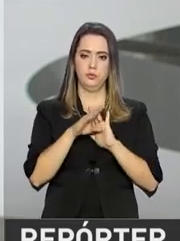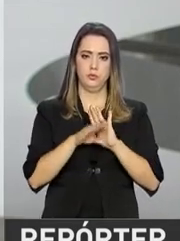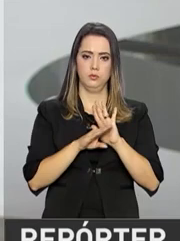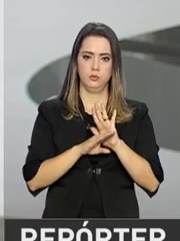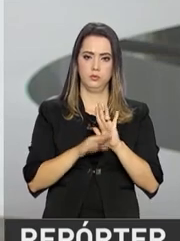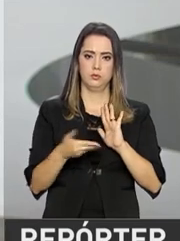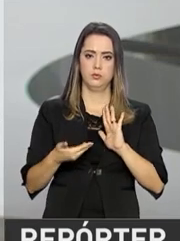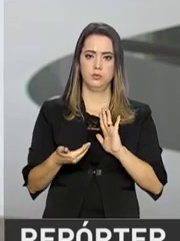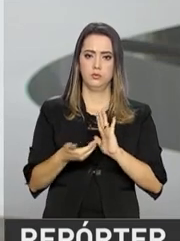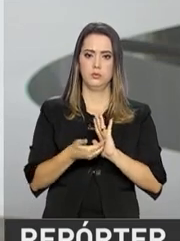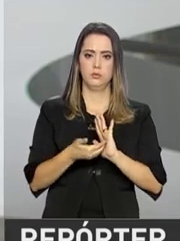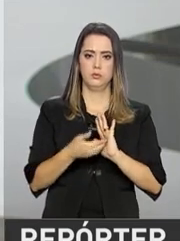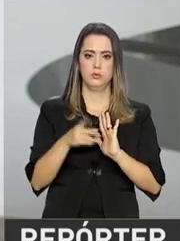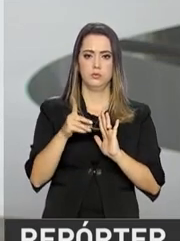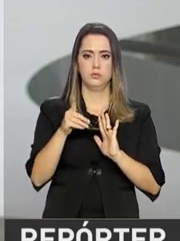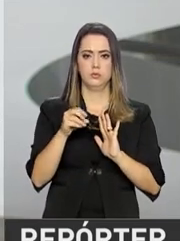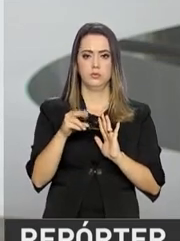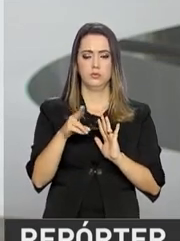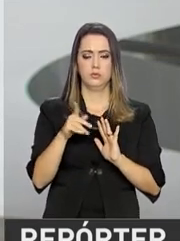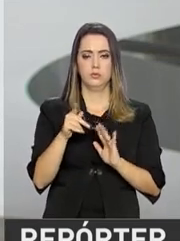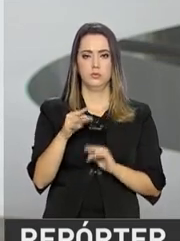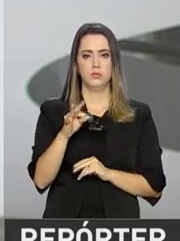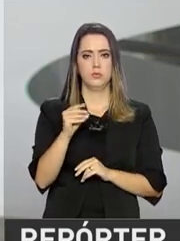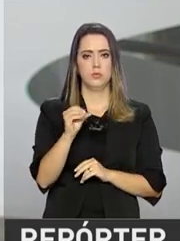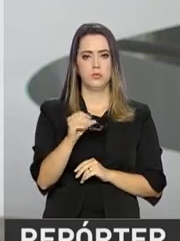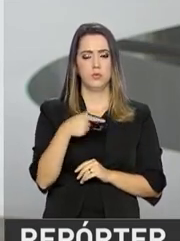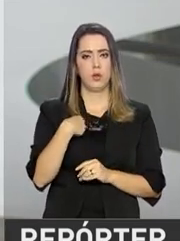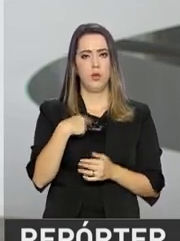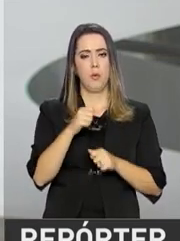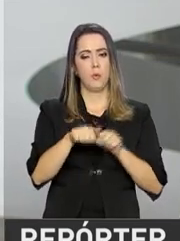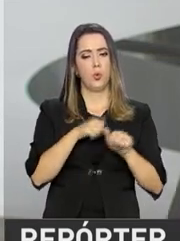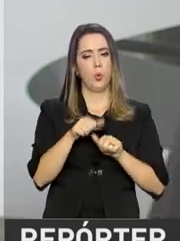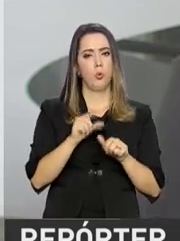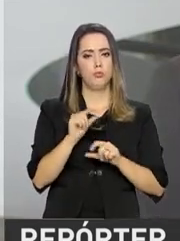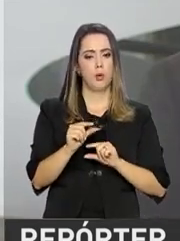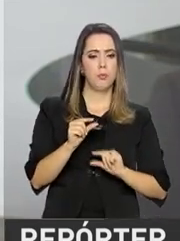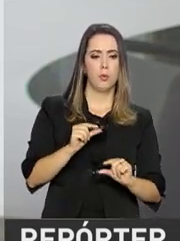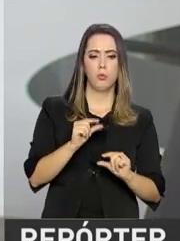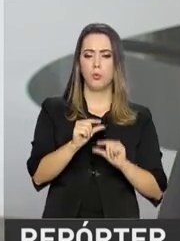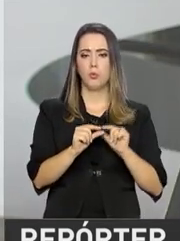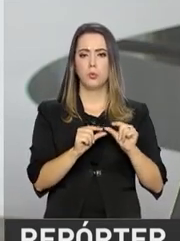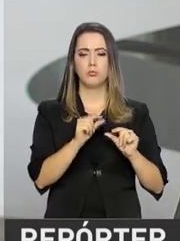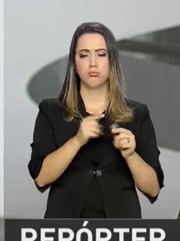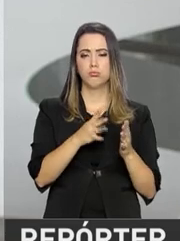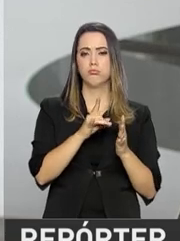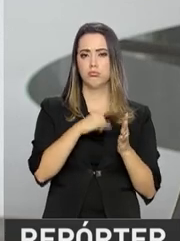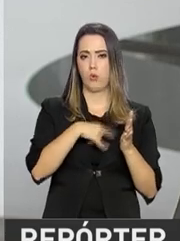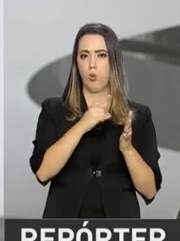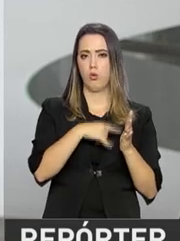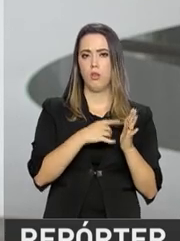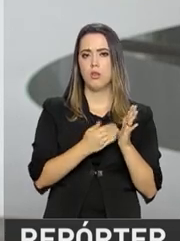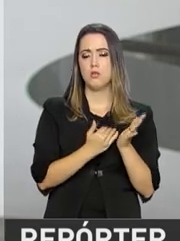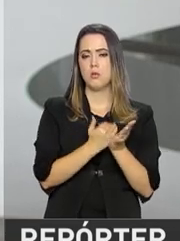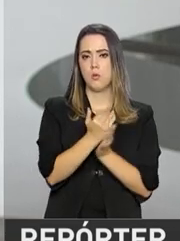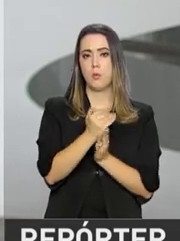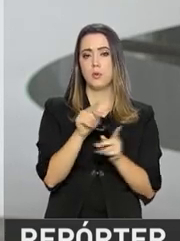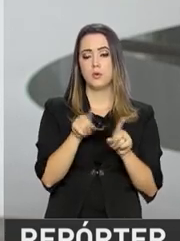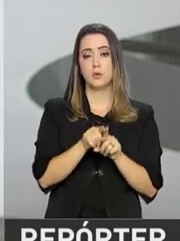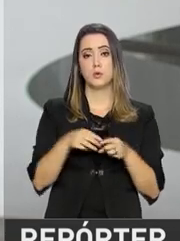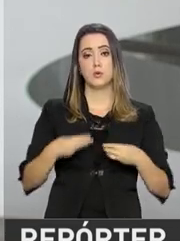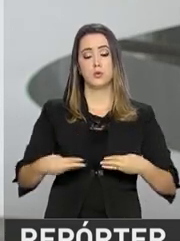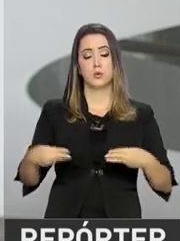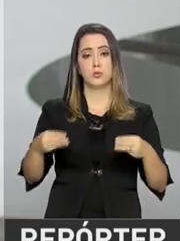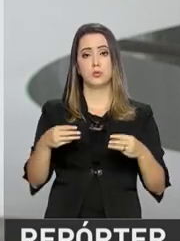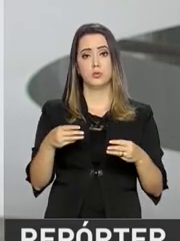câmara dos deputados deputado orlando silva fez algumas modificações em relação ao projeto original do ministério da fazenda